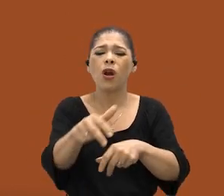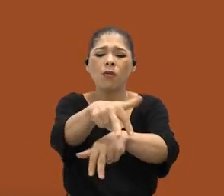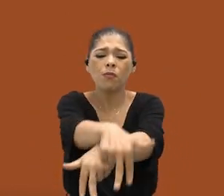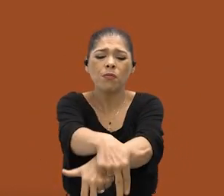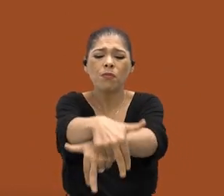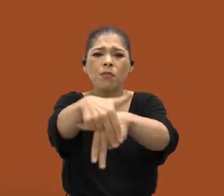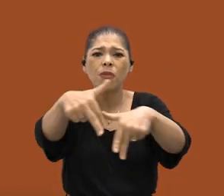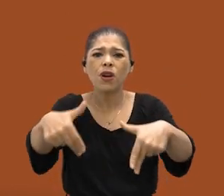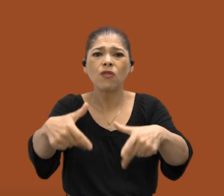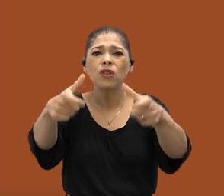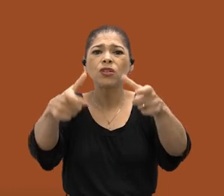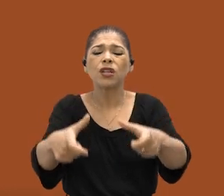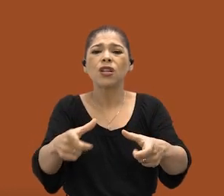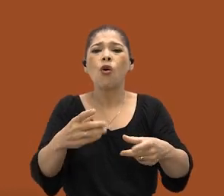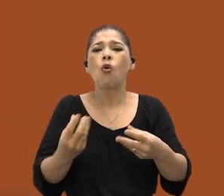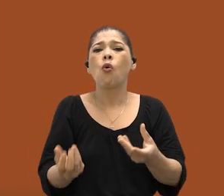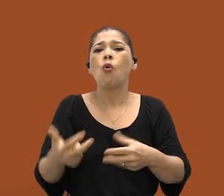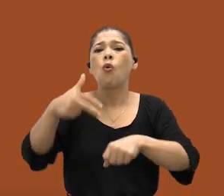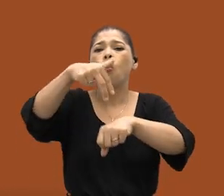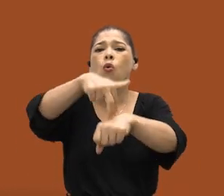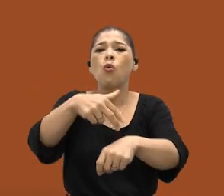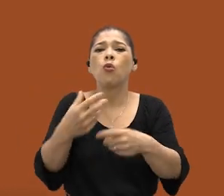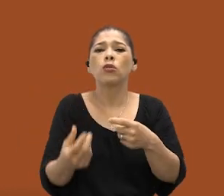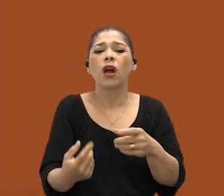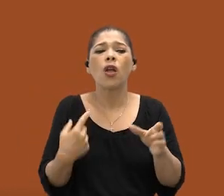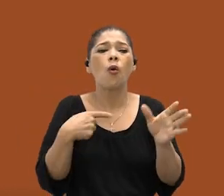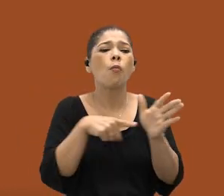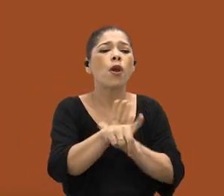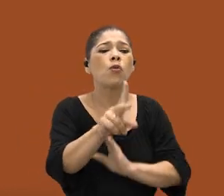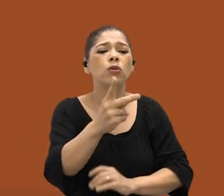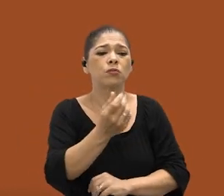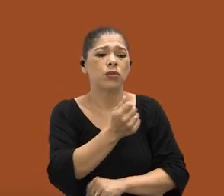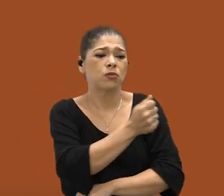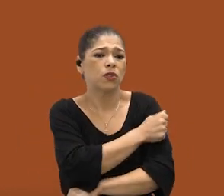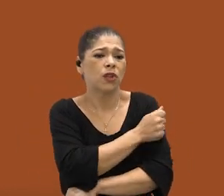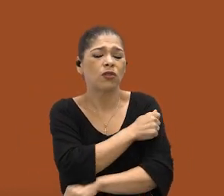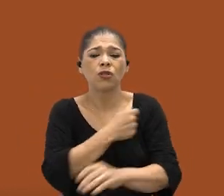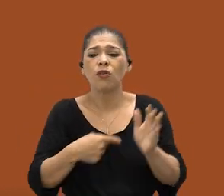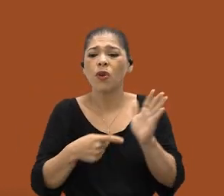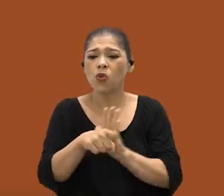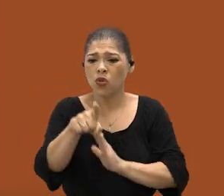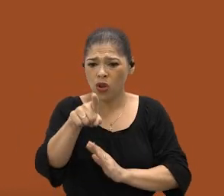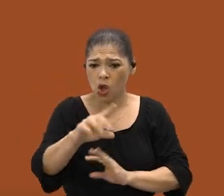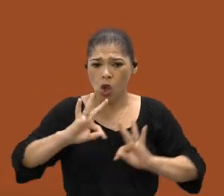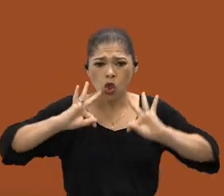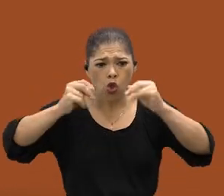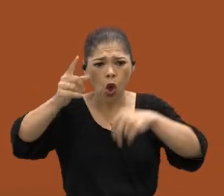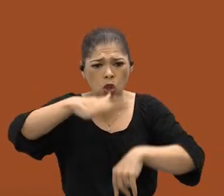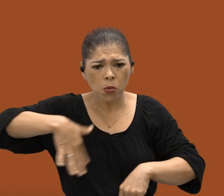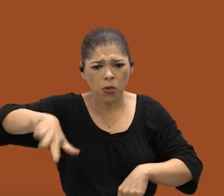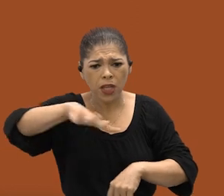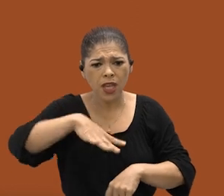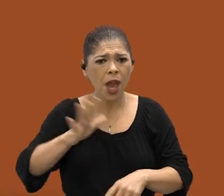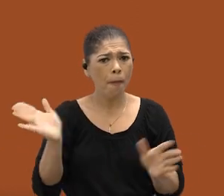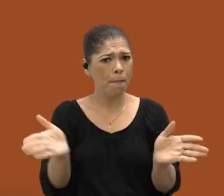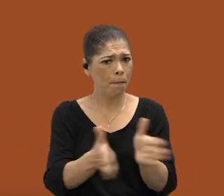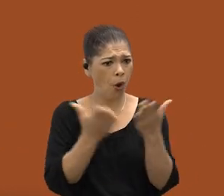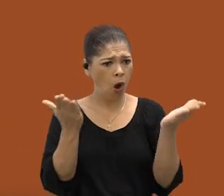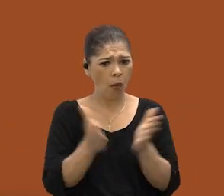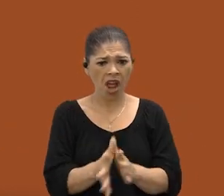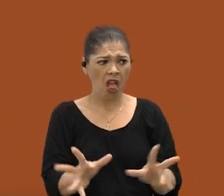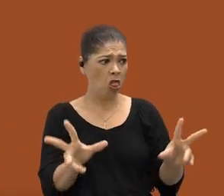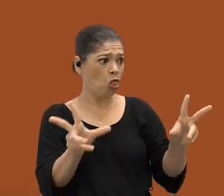é a tua etnia onde é que você se encontra E aí eu chego com meus alunos as minhas primeiras aulas eu digo assim todo mundo aqui é pobre tá